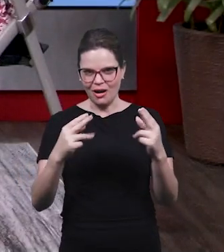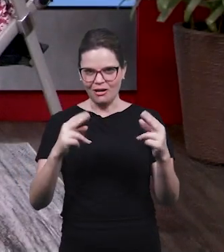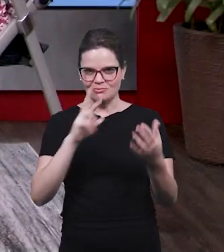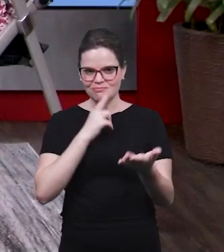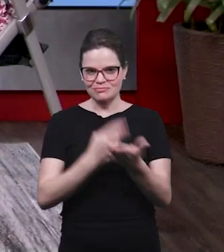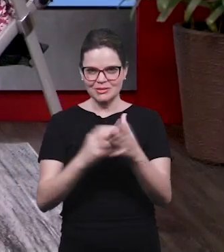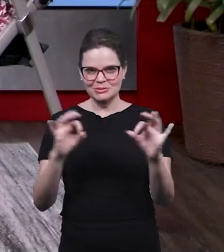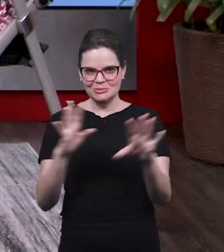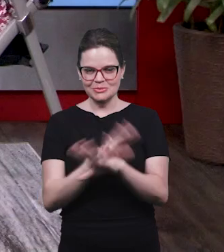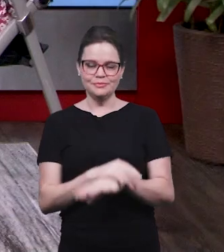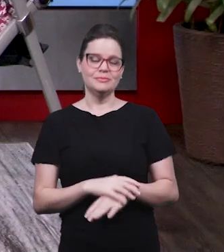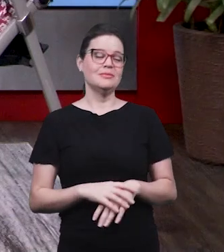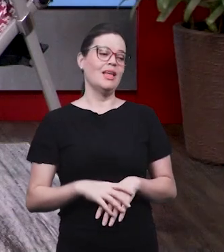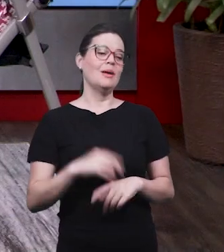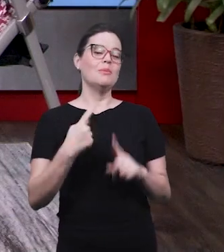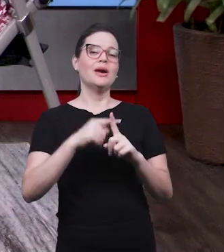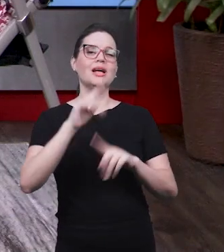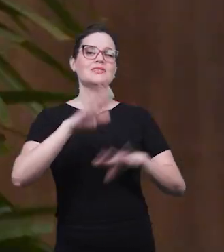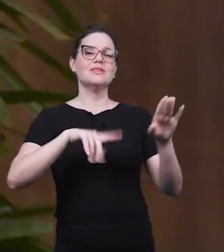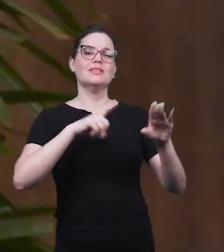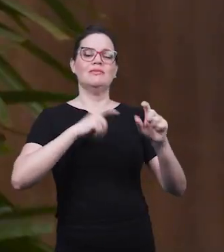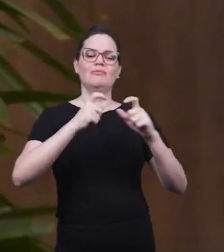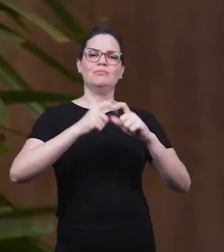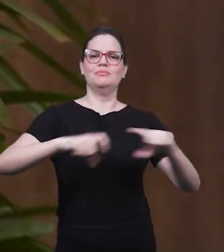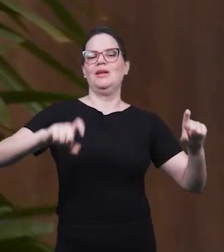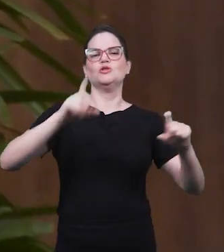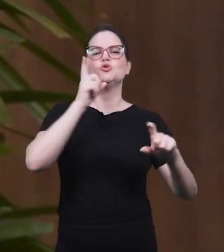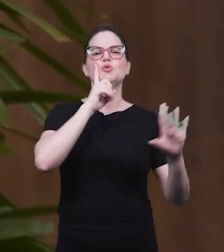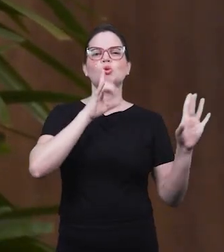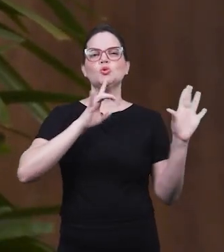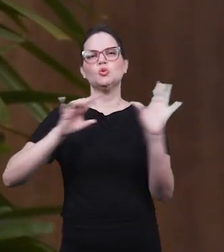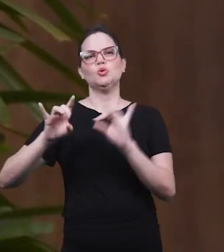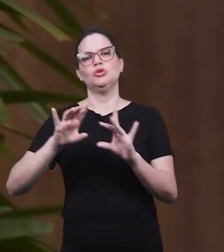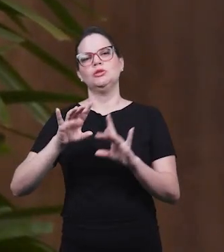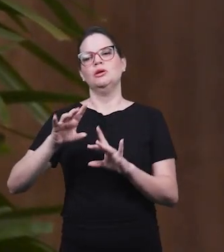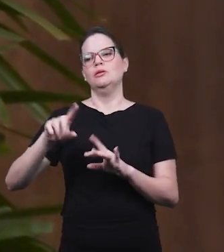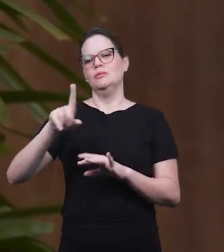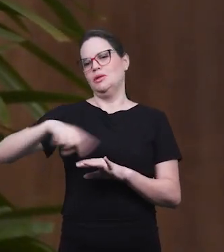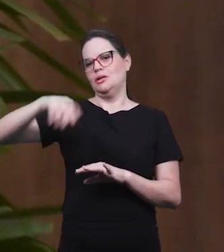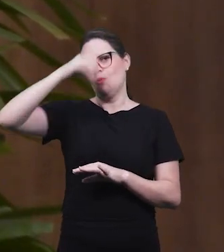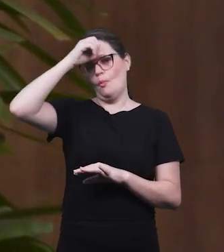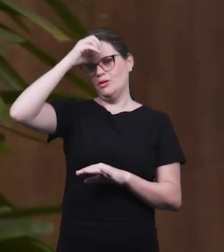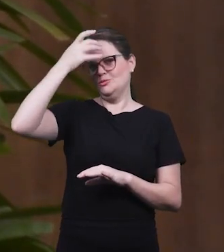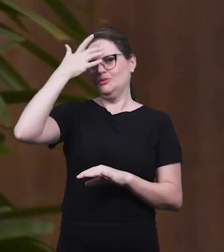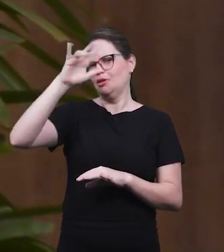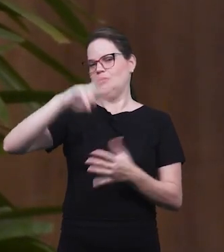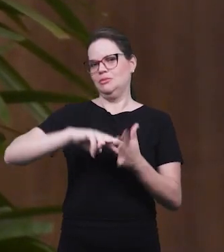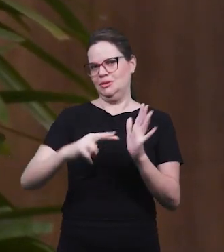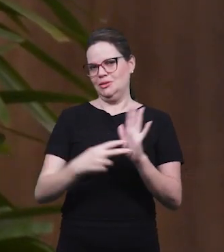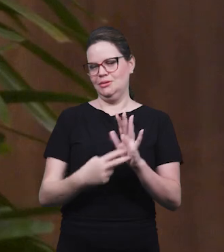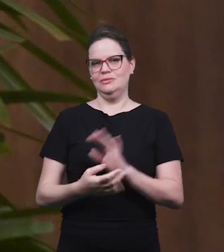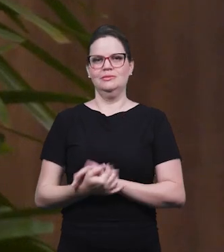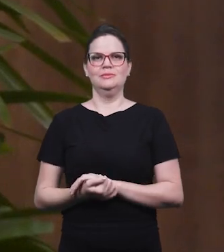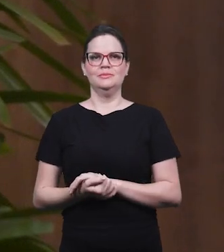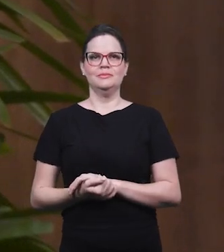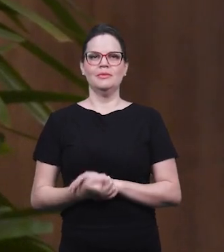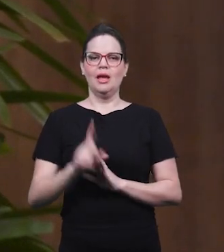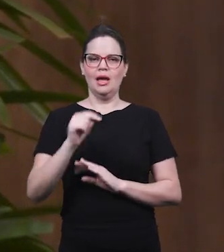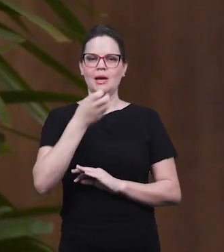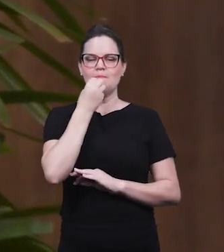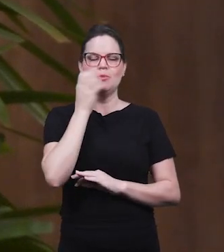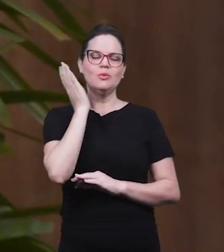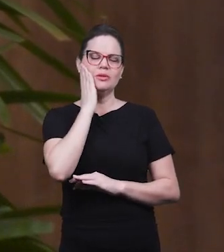são termos, né, que às vezes a gente ouve assim no dia a dia. É bom que nós tenhamos essa compreensão do que vem a